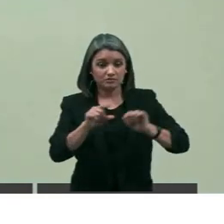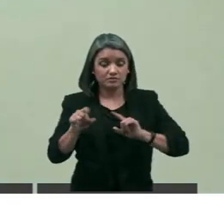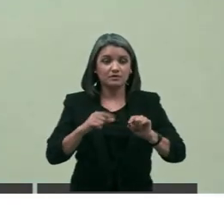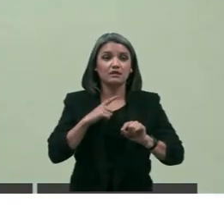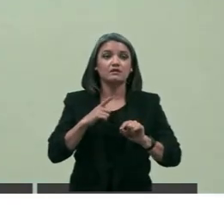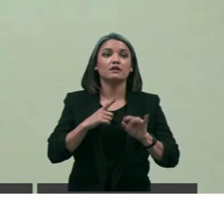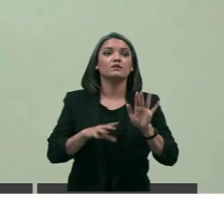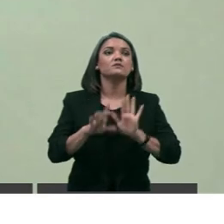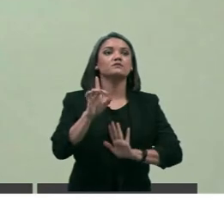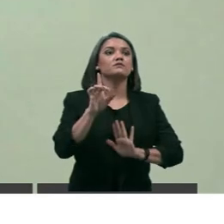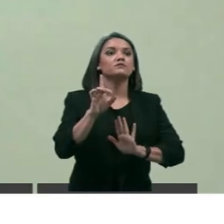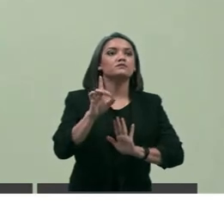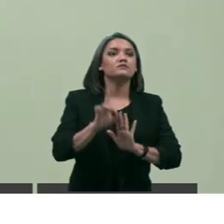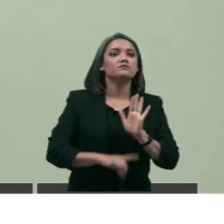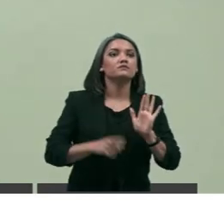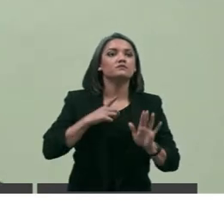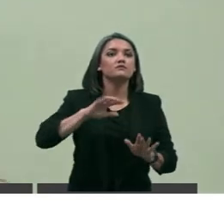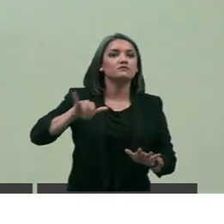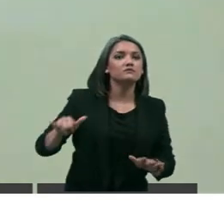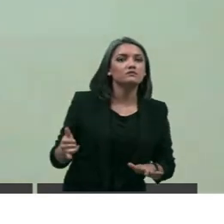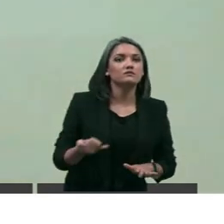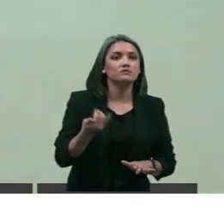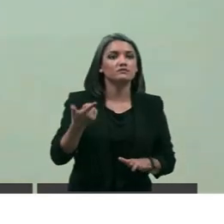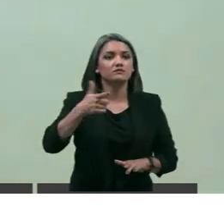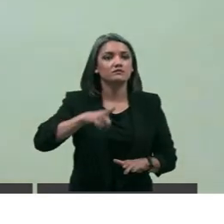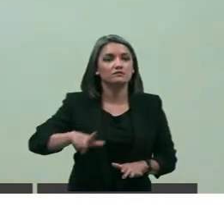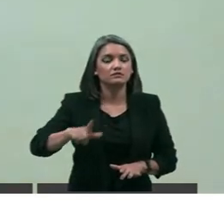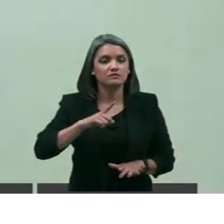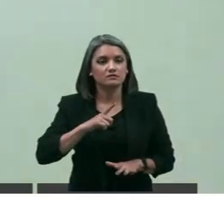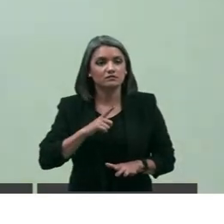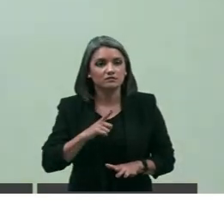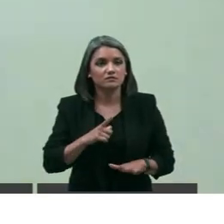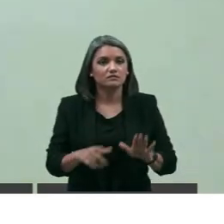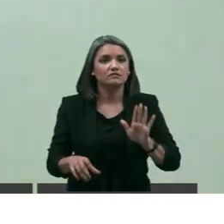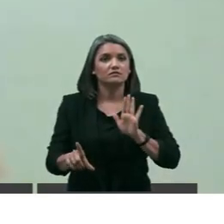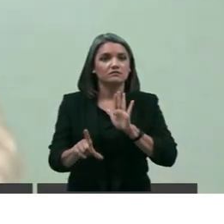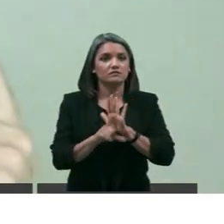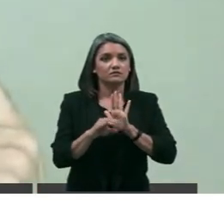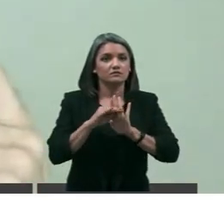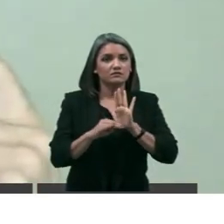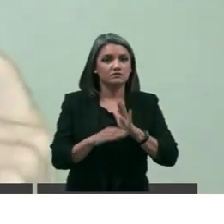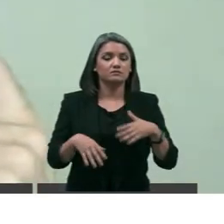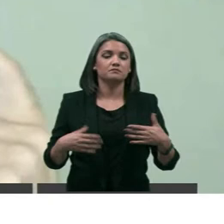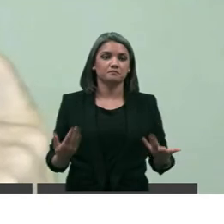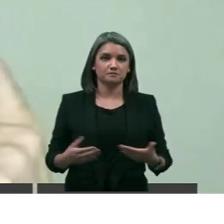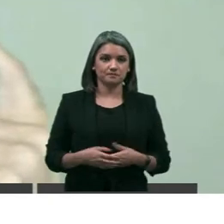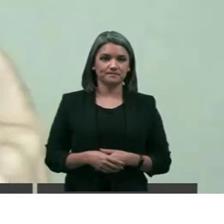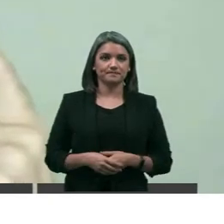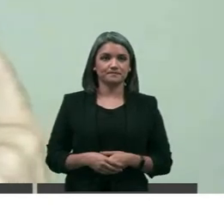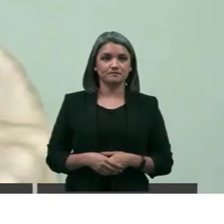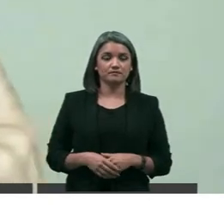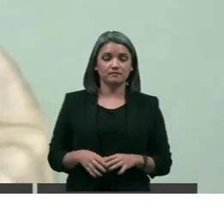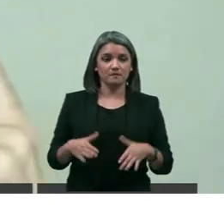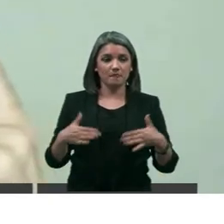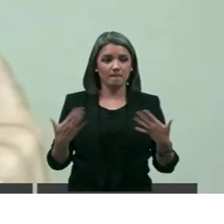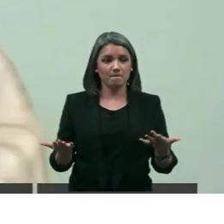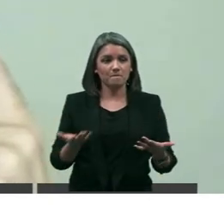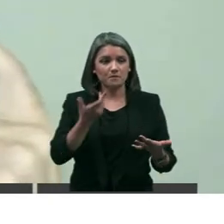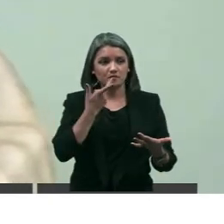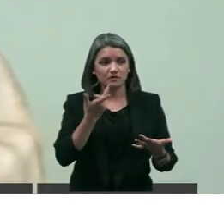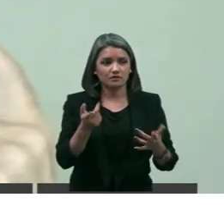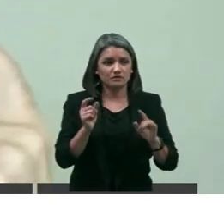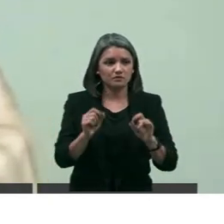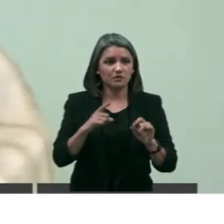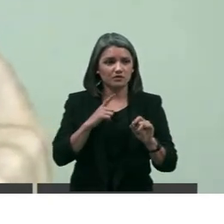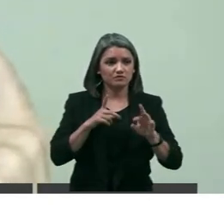direito ao reaproveitamento em posse não admitida no ordenamento vigente, em precedente. A dimensão de etapa seletiva, na